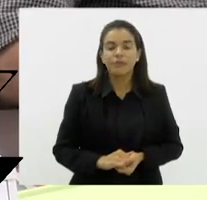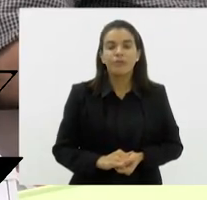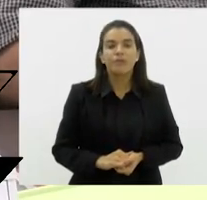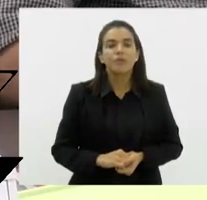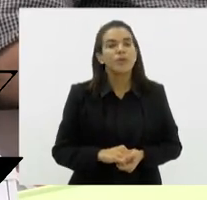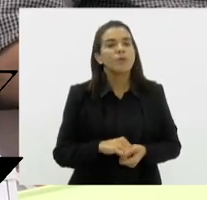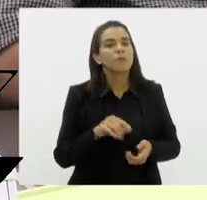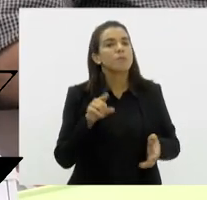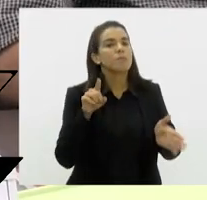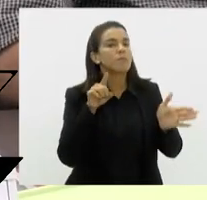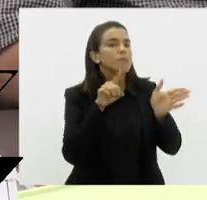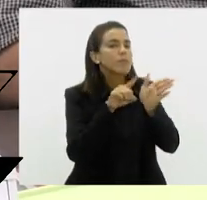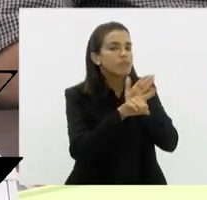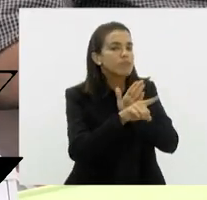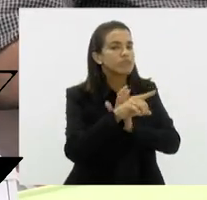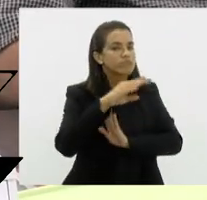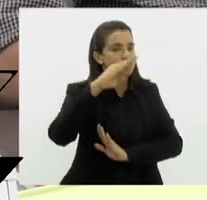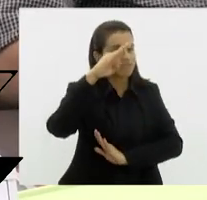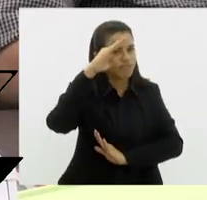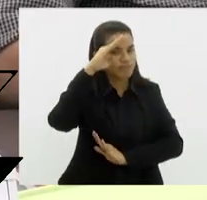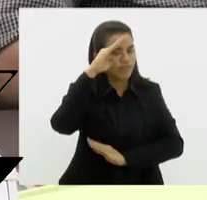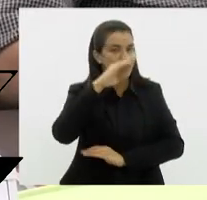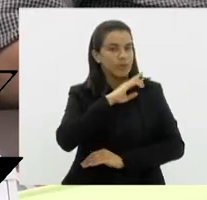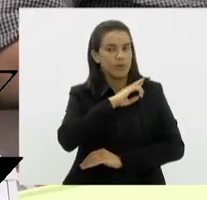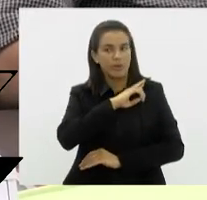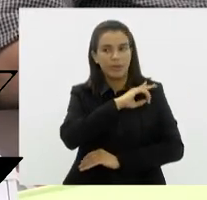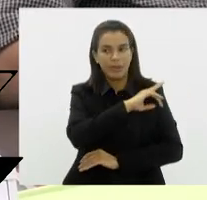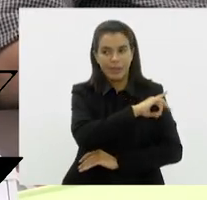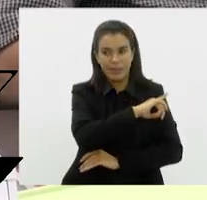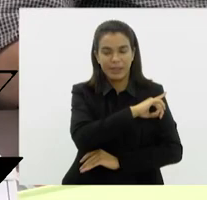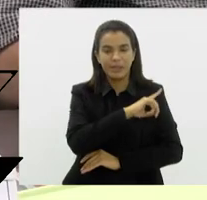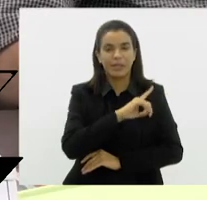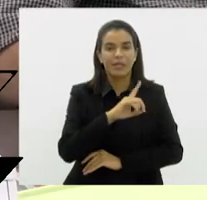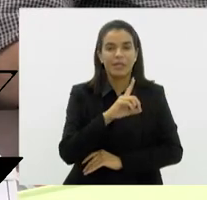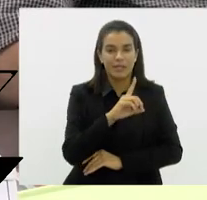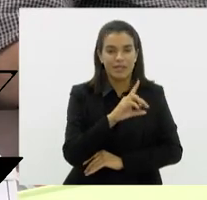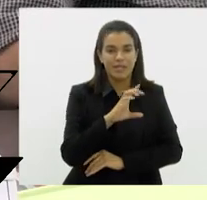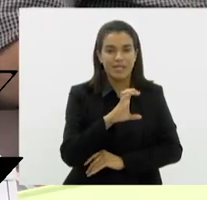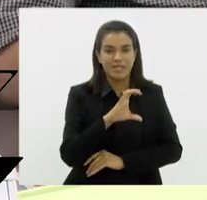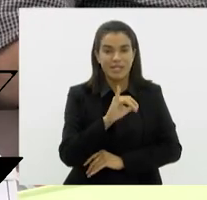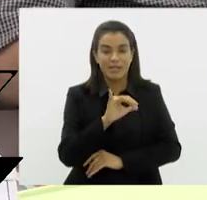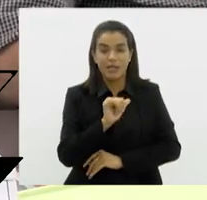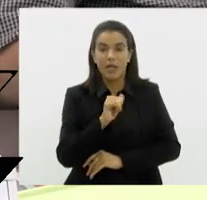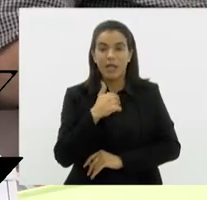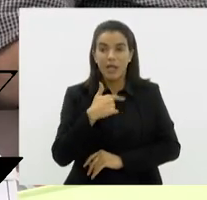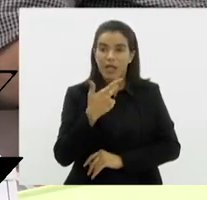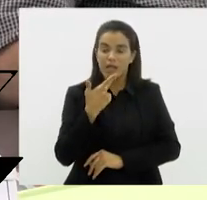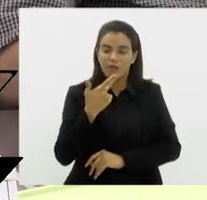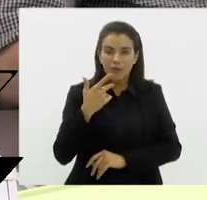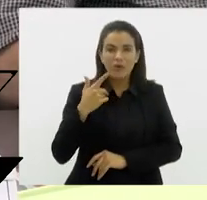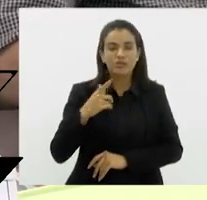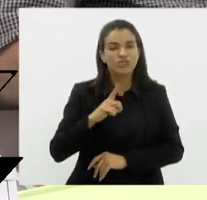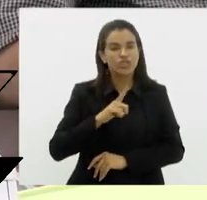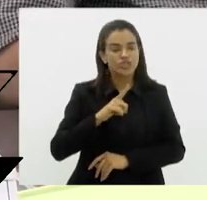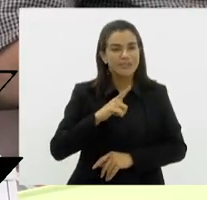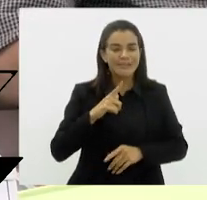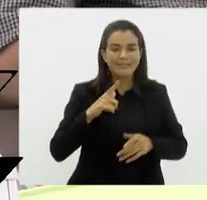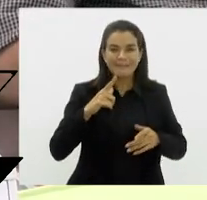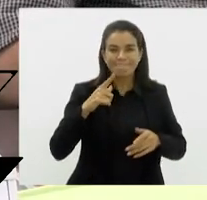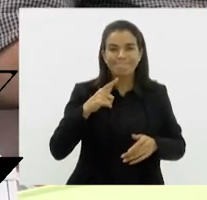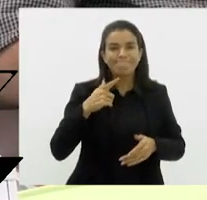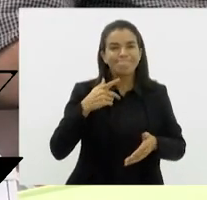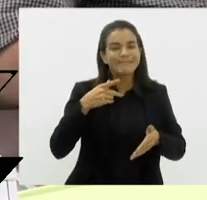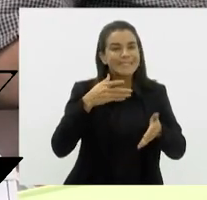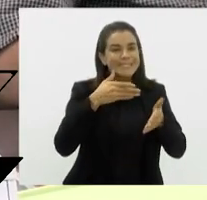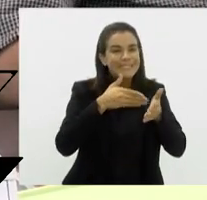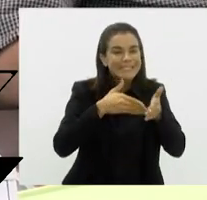Consultado um coronel da DCEA, da Aeronáutica, ele disse que tinha uma certa dificuldade, que não conseguia medir a altura